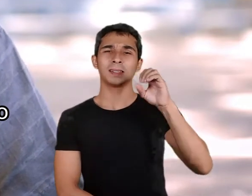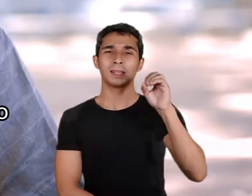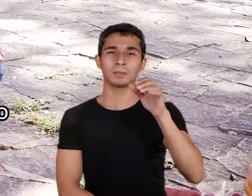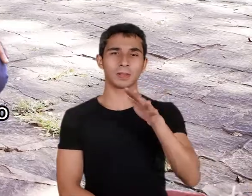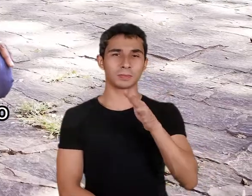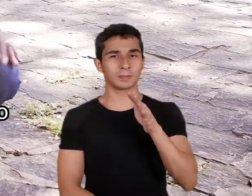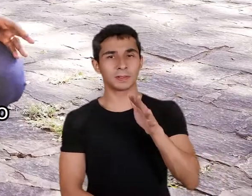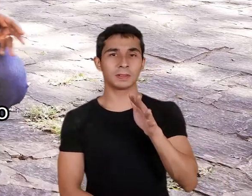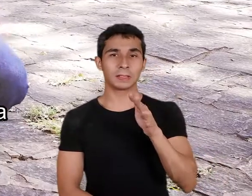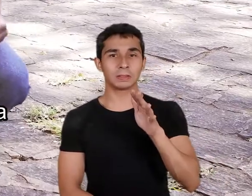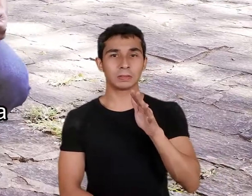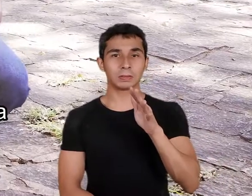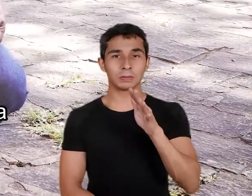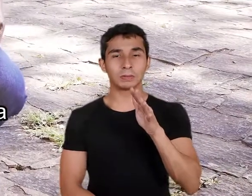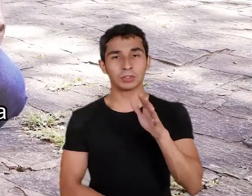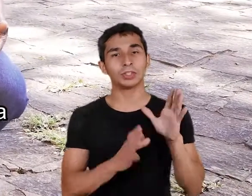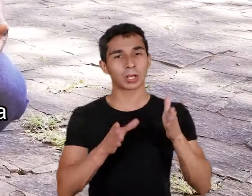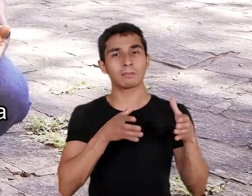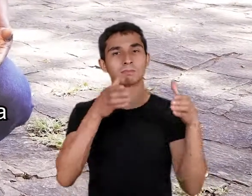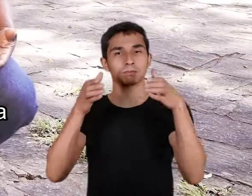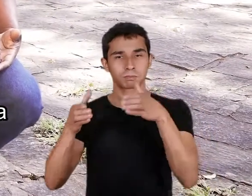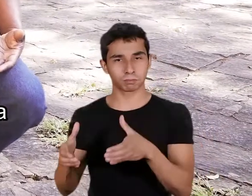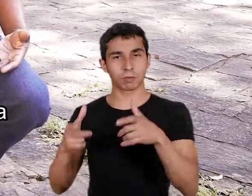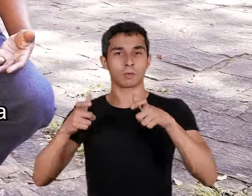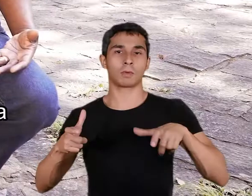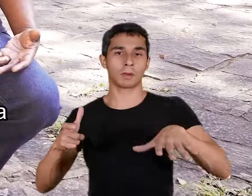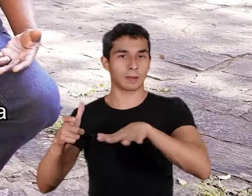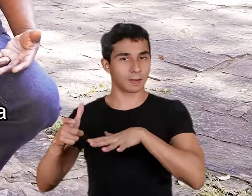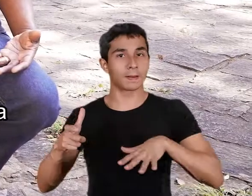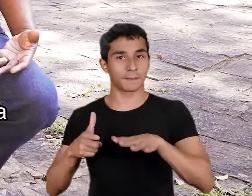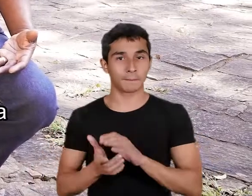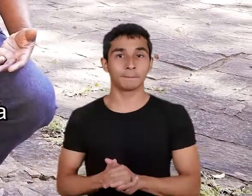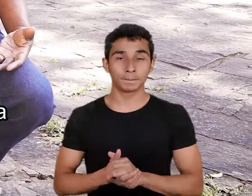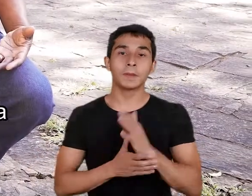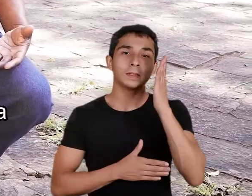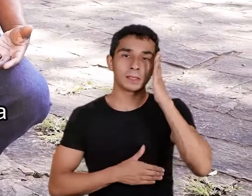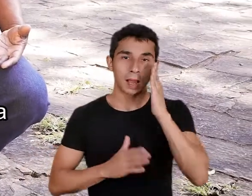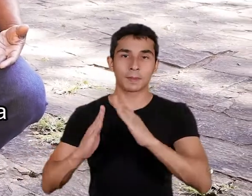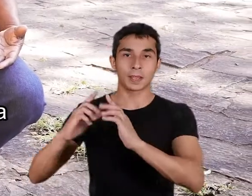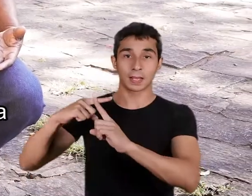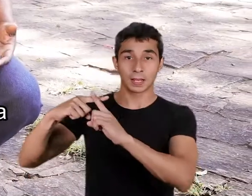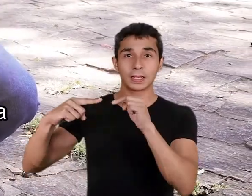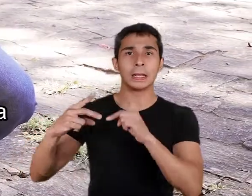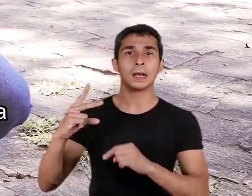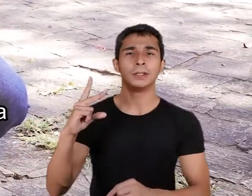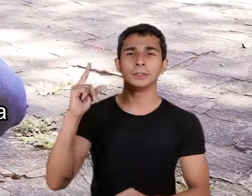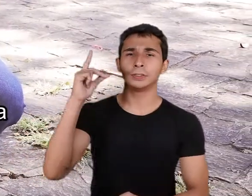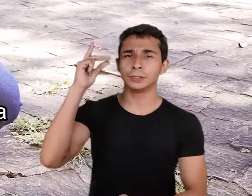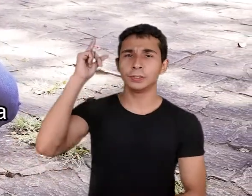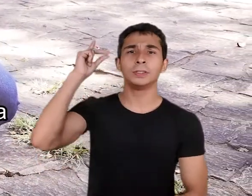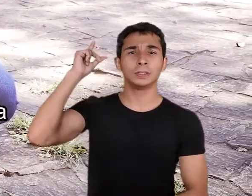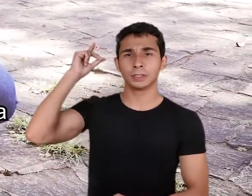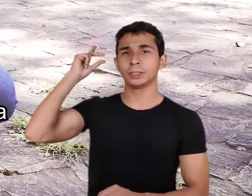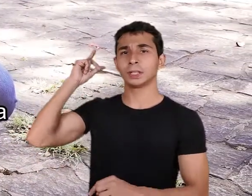1700 e pouco. Então a gente vê que a igreja, ela é bem mais